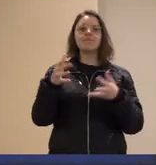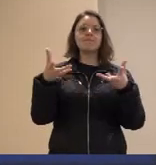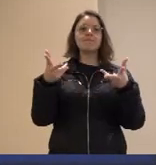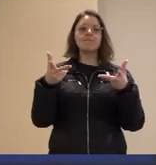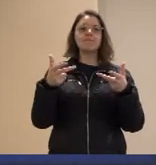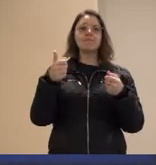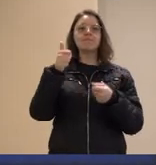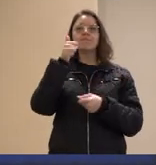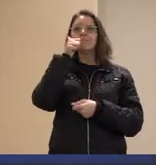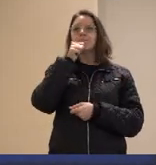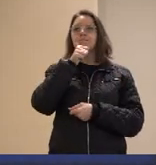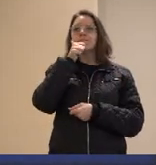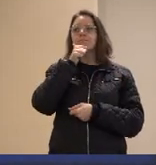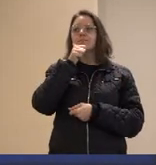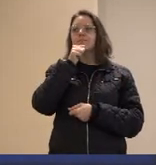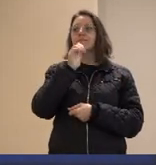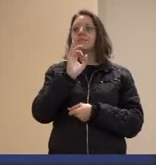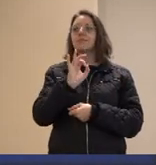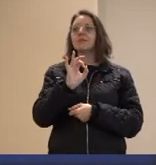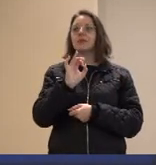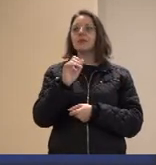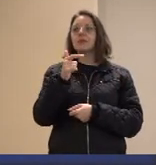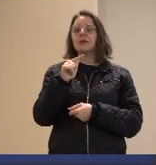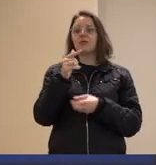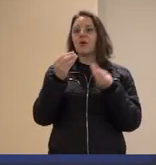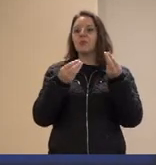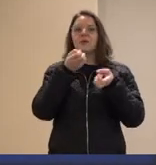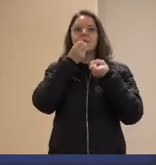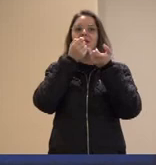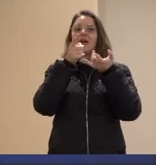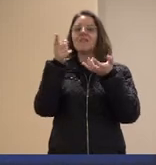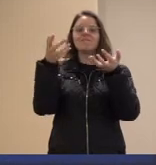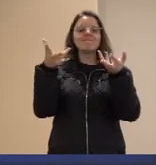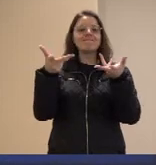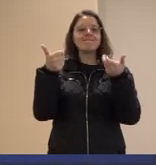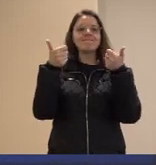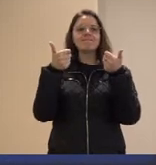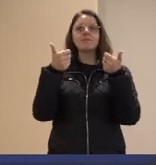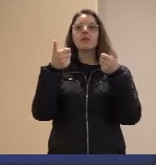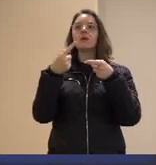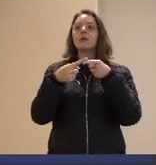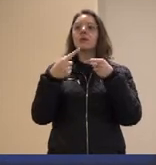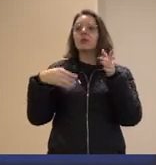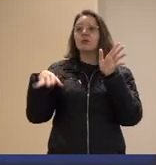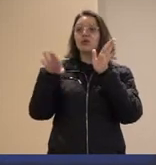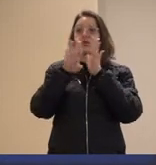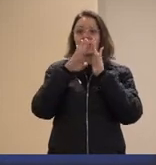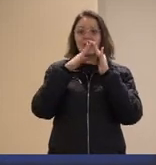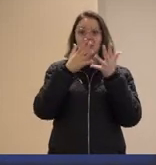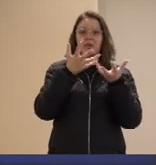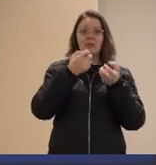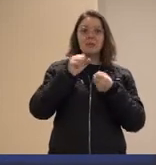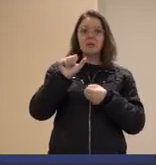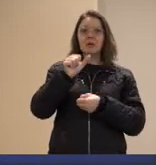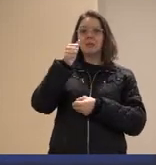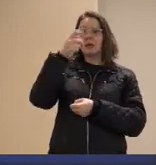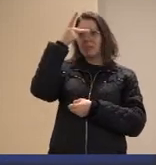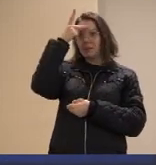dela também, meu Deus, não tem nem palavras para falar sobre elas. Porque desde quando eu cheguei no abrigo, a primeira